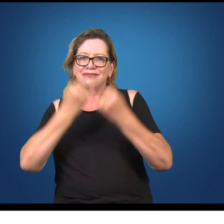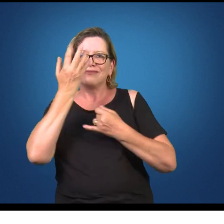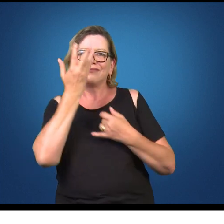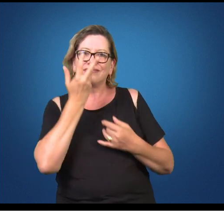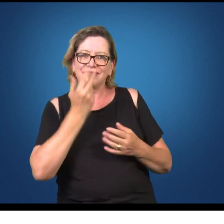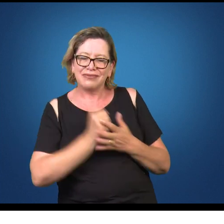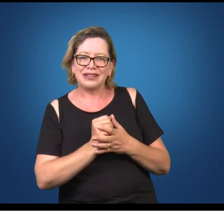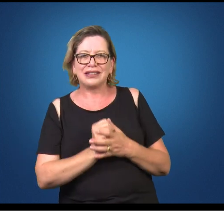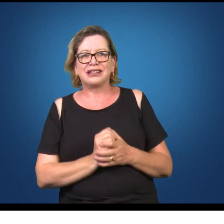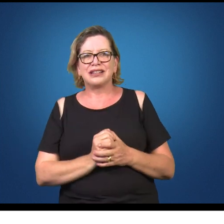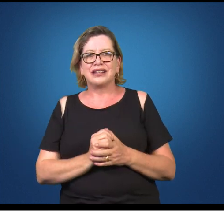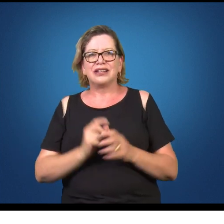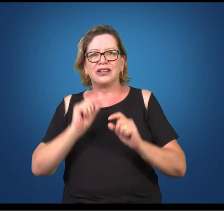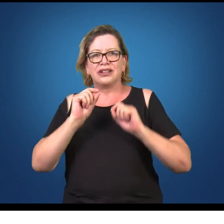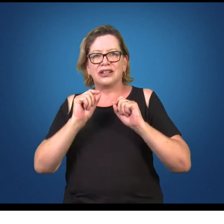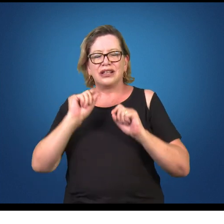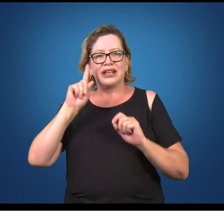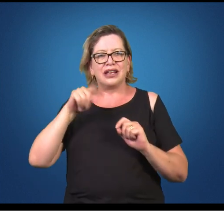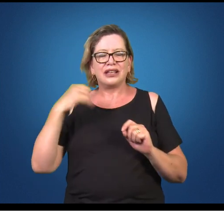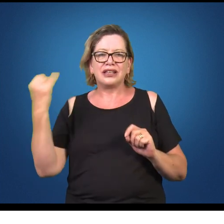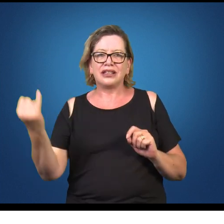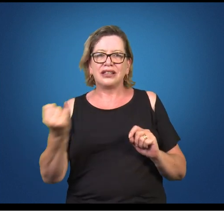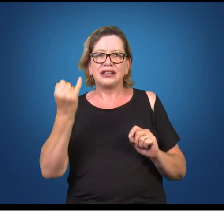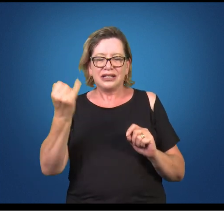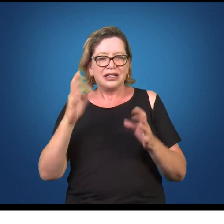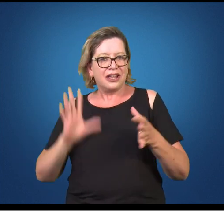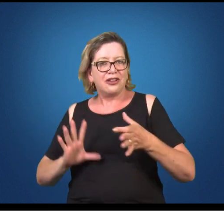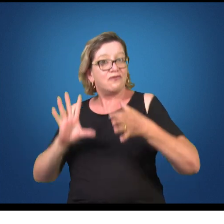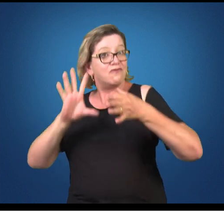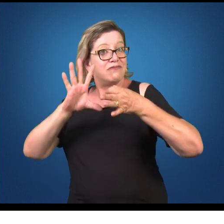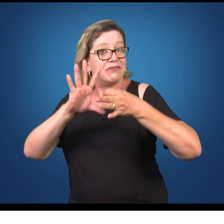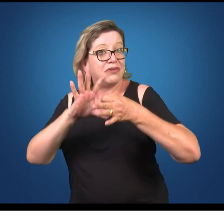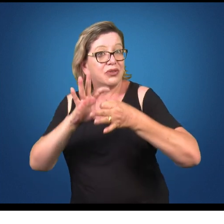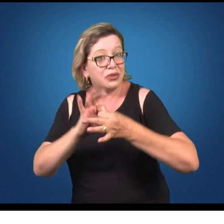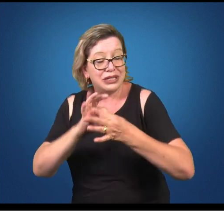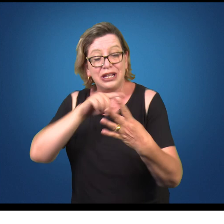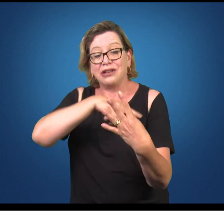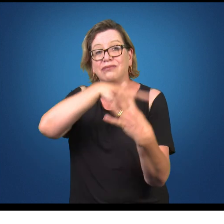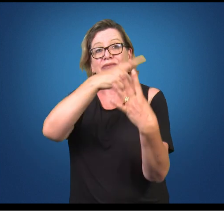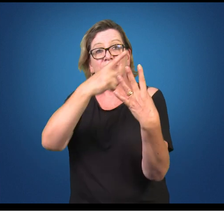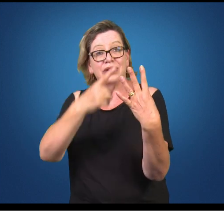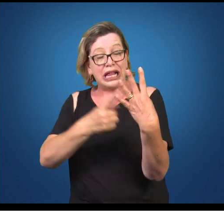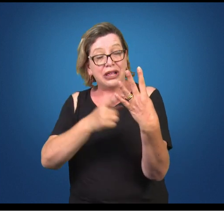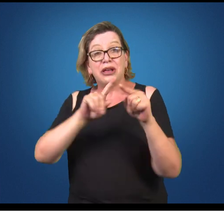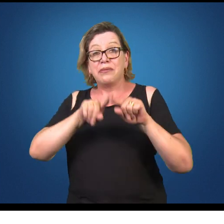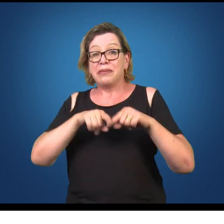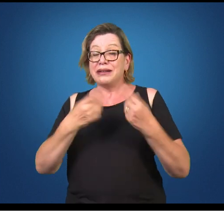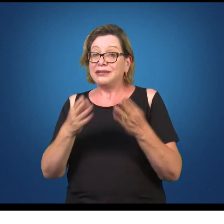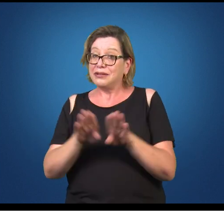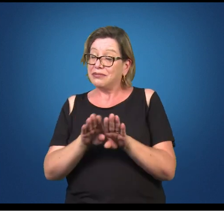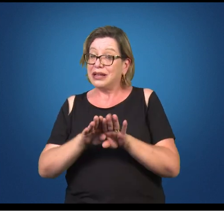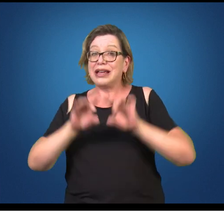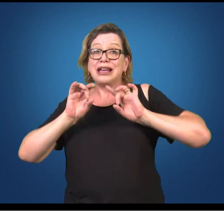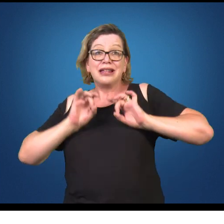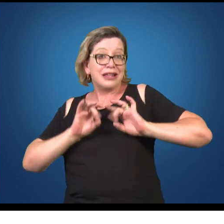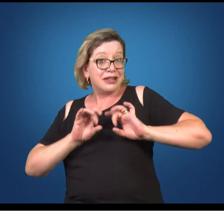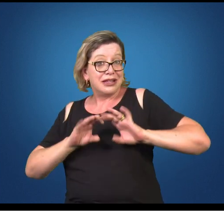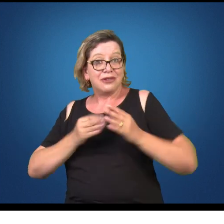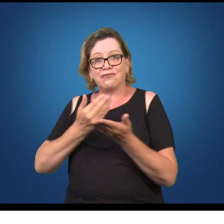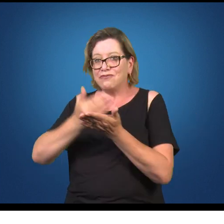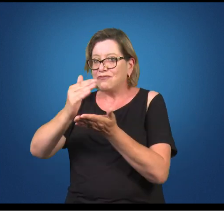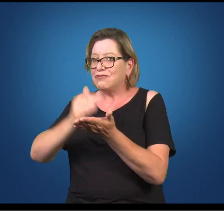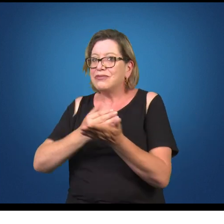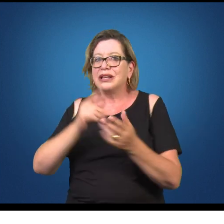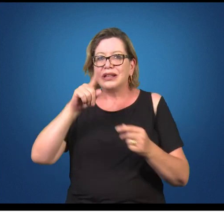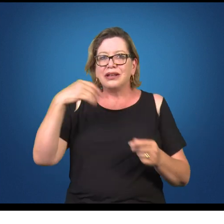infantil. Então, é interessante trabalhar a integração, mas ter as especificidades também é interessante. Então, assim, a